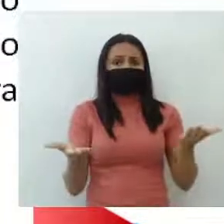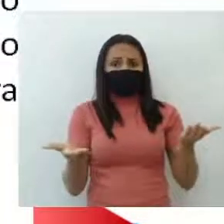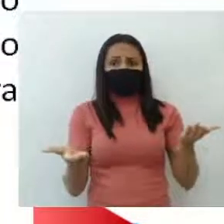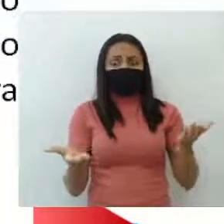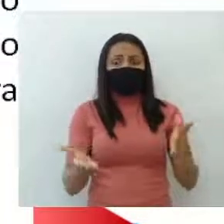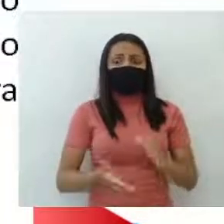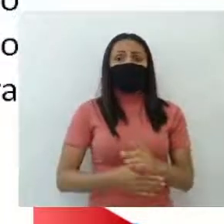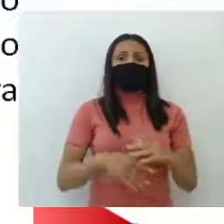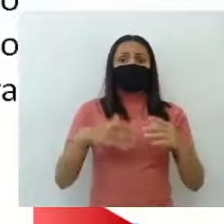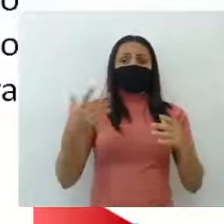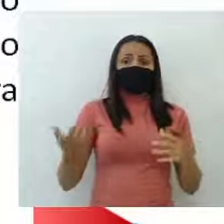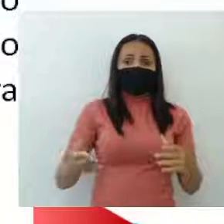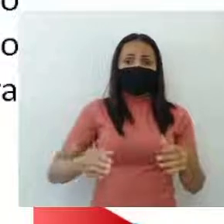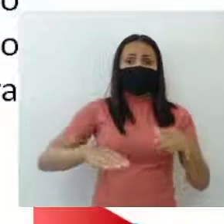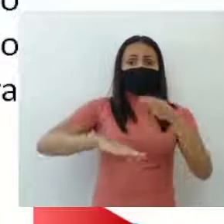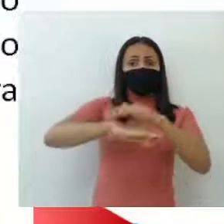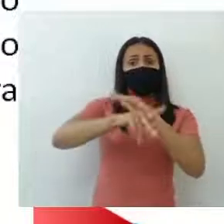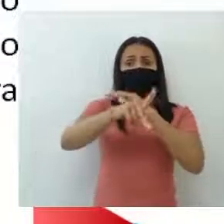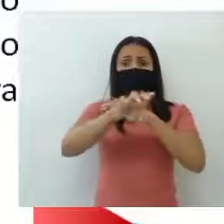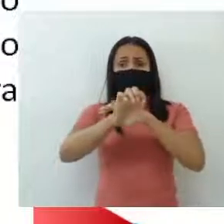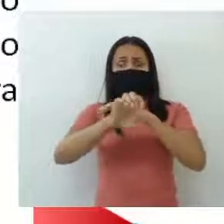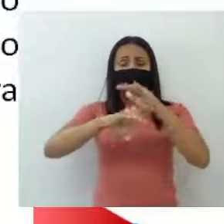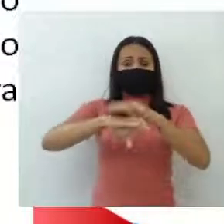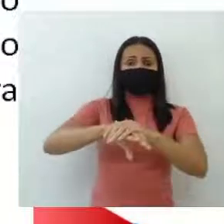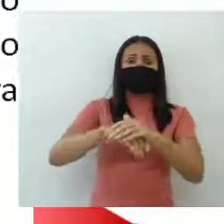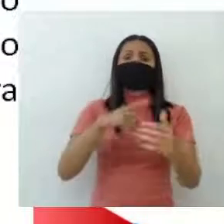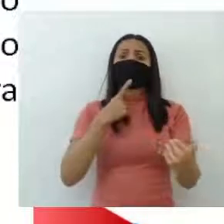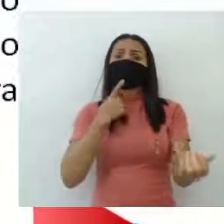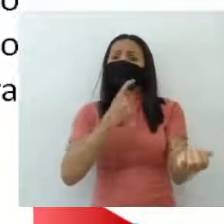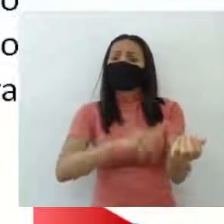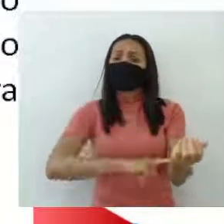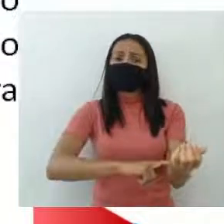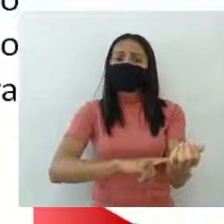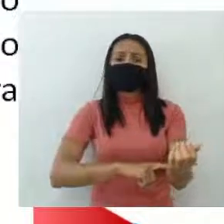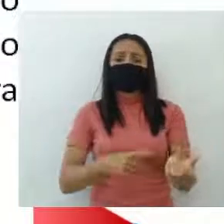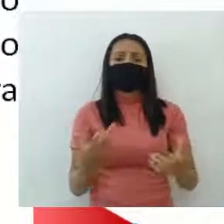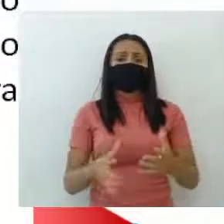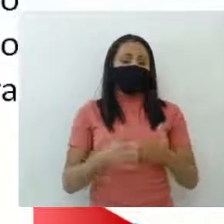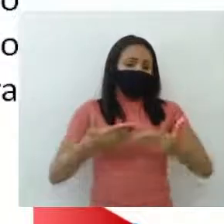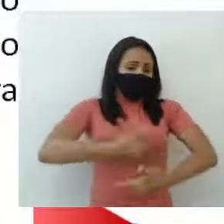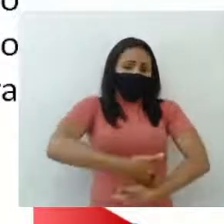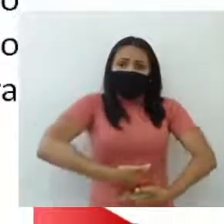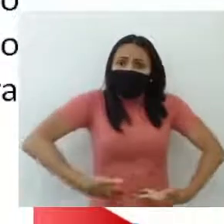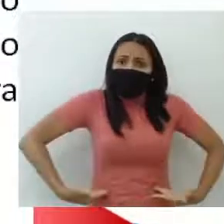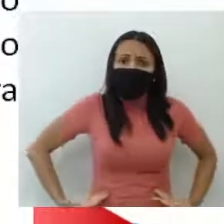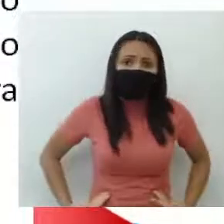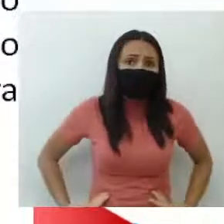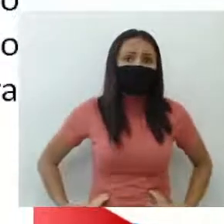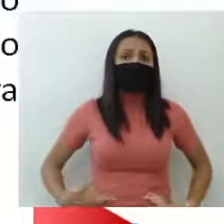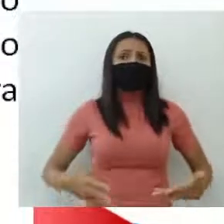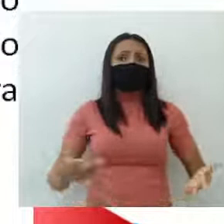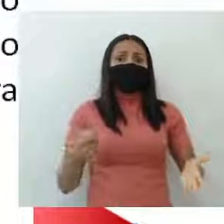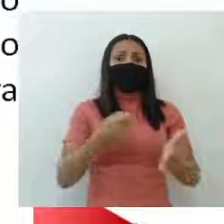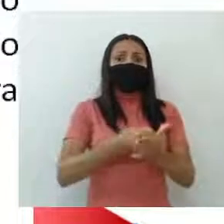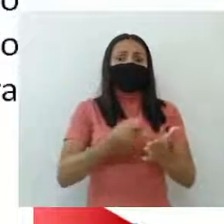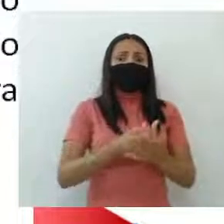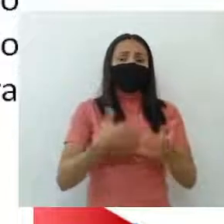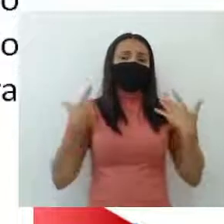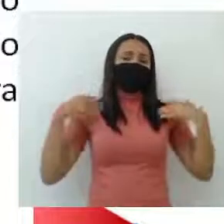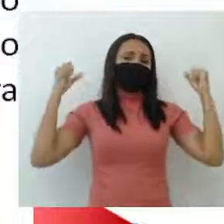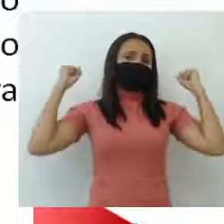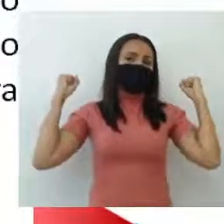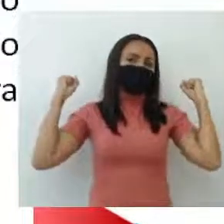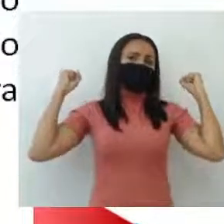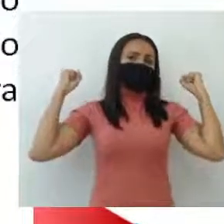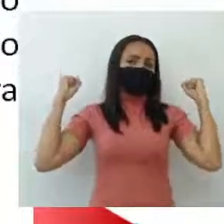pés sangrando, não recebiam alimentação suficiente e eram obrigados a carregar pesos, né?